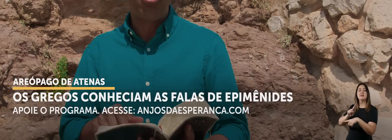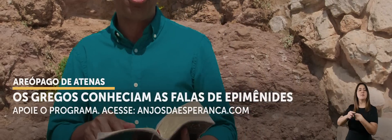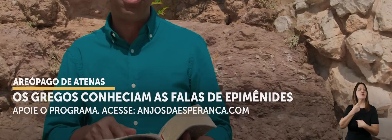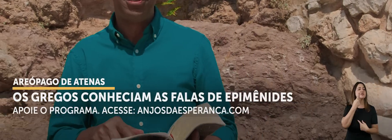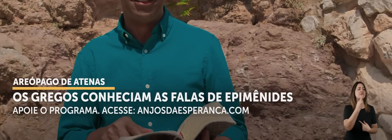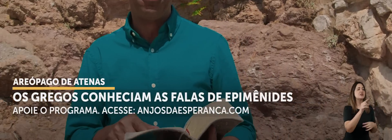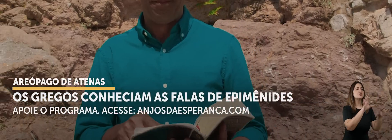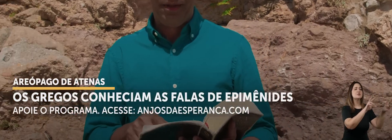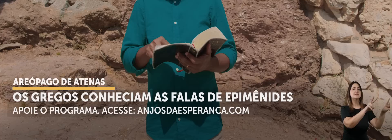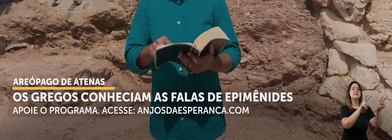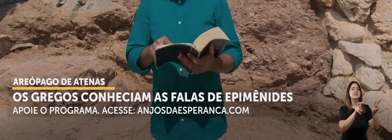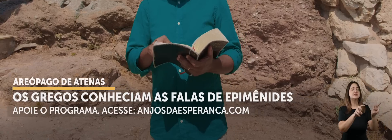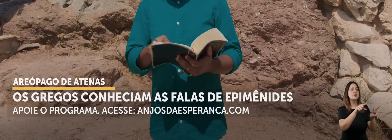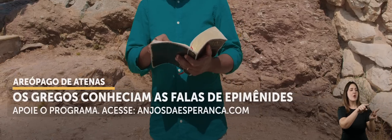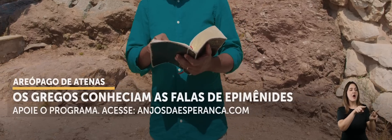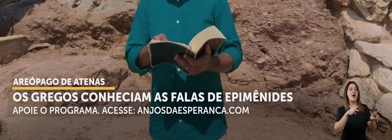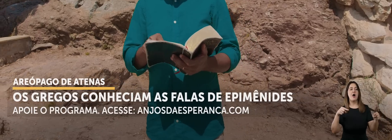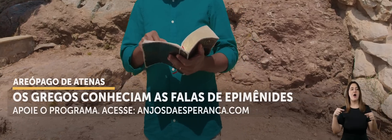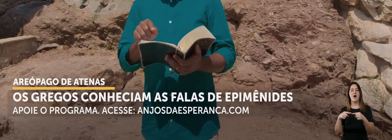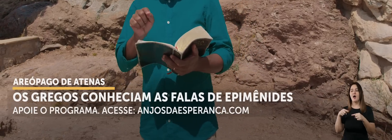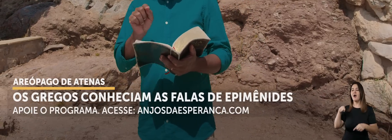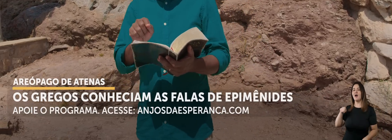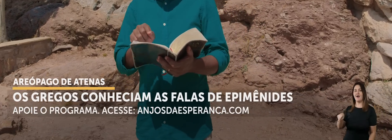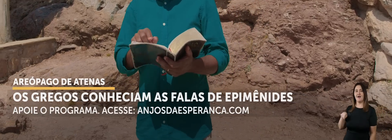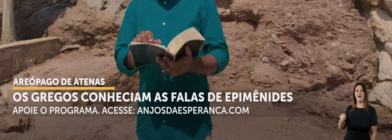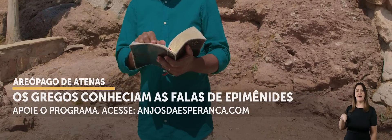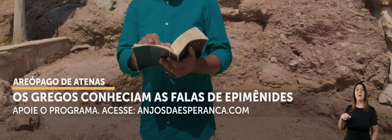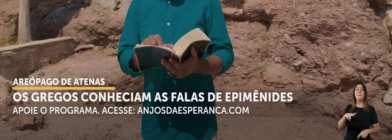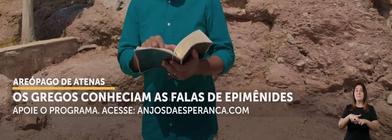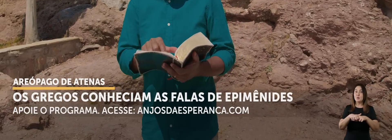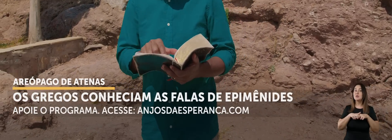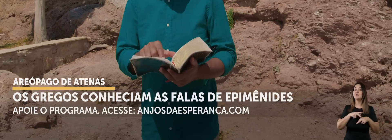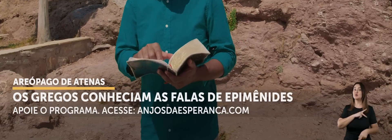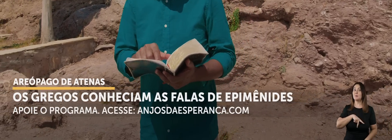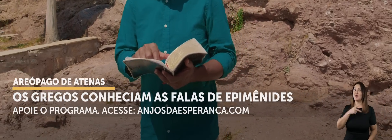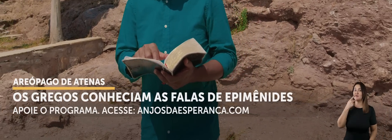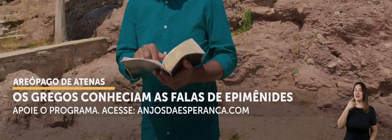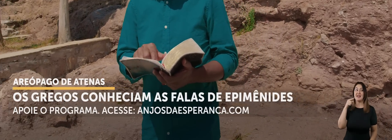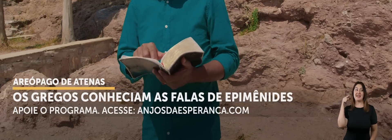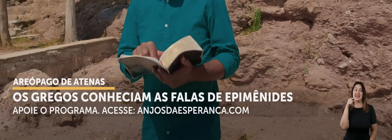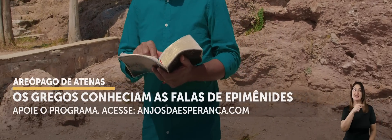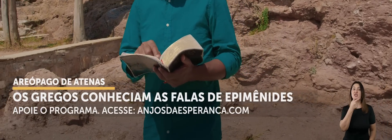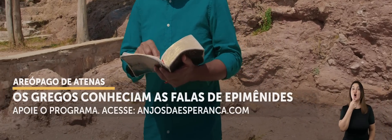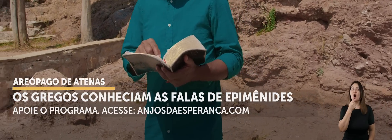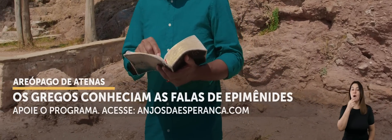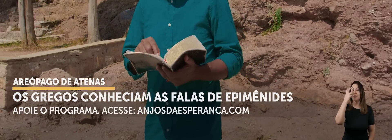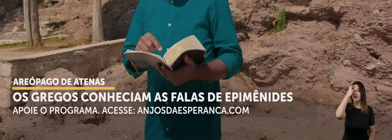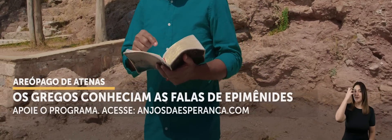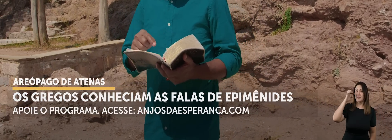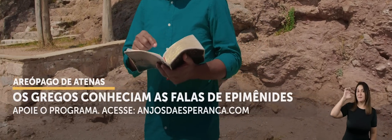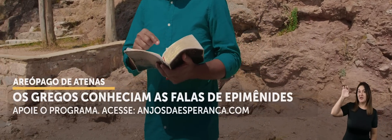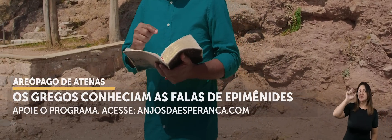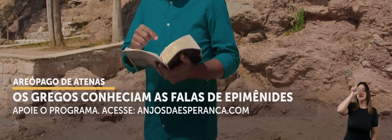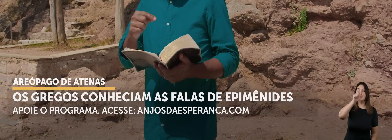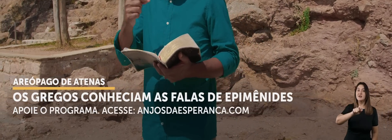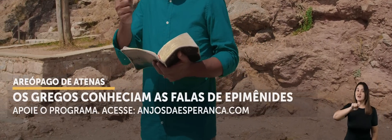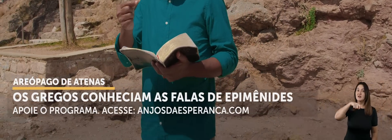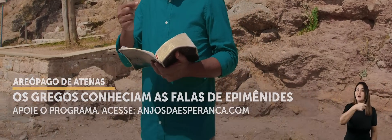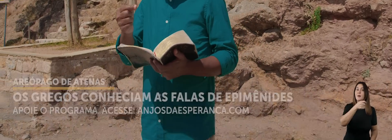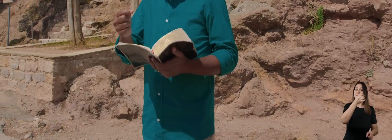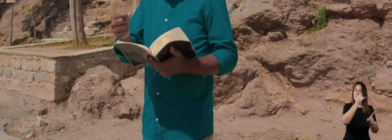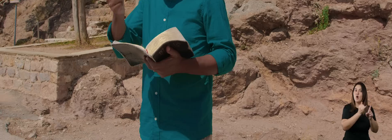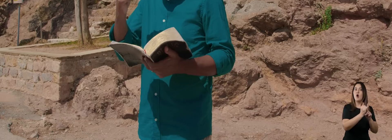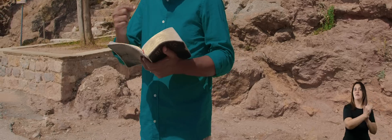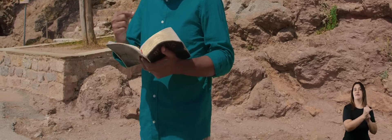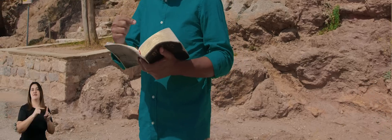a ele que eu estou citando. E Paulo diz: esse homem era um profeta dos cretenses. Ele reconhece Epimênides como sendo um